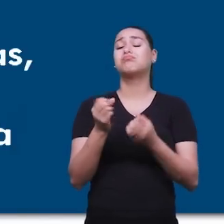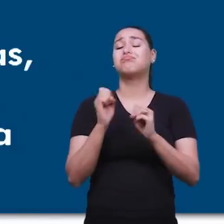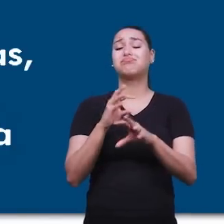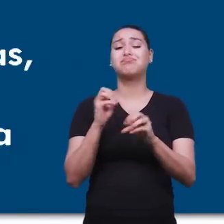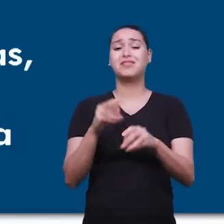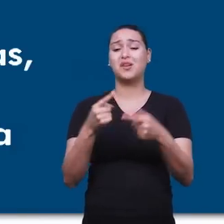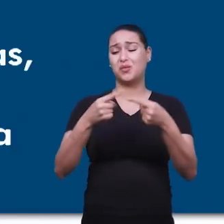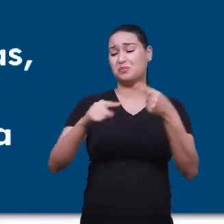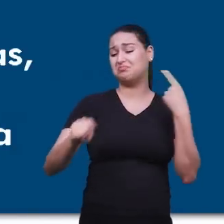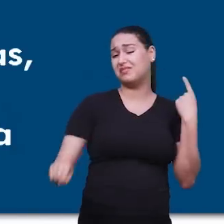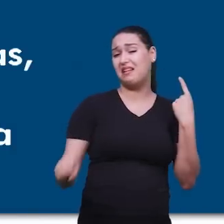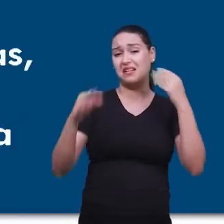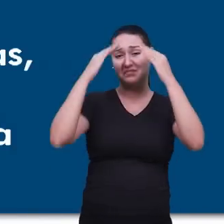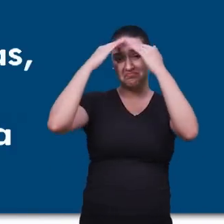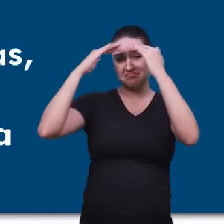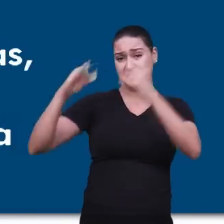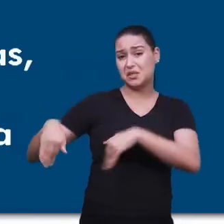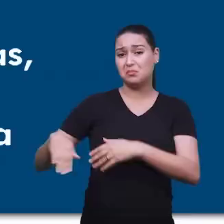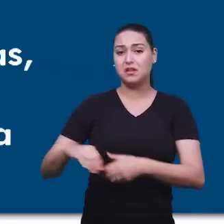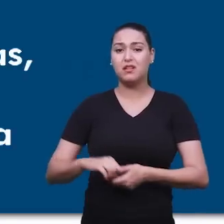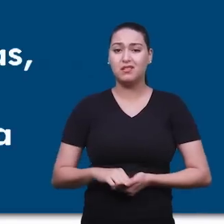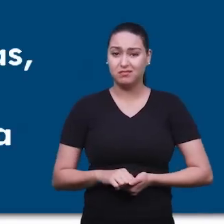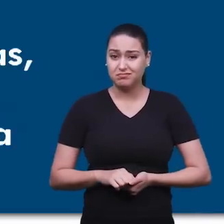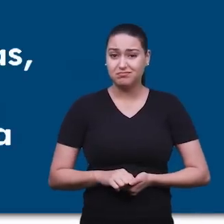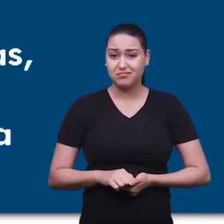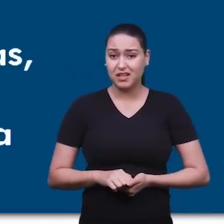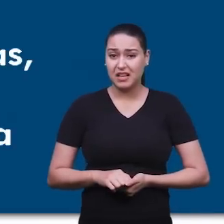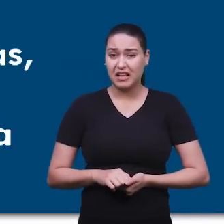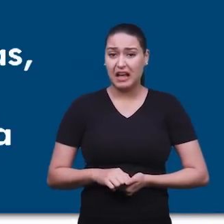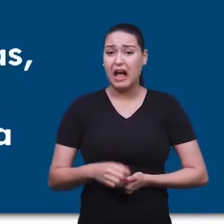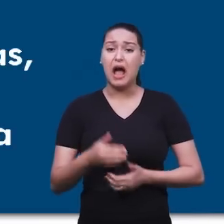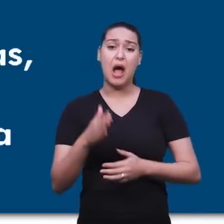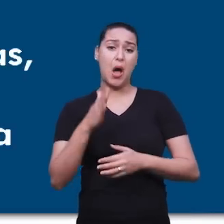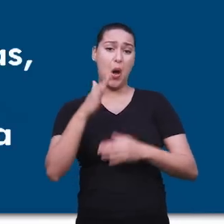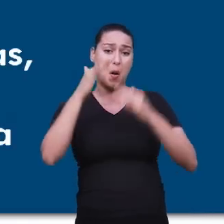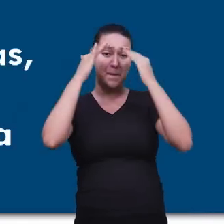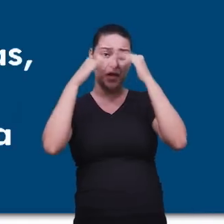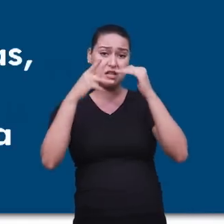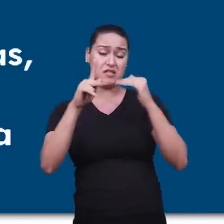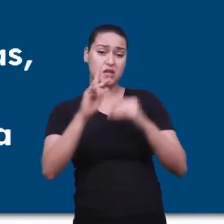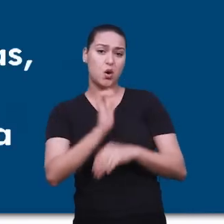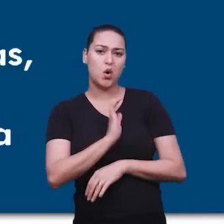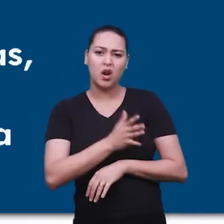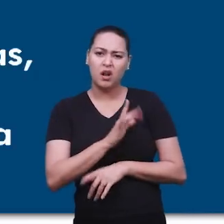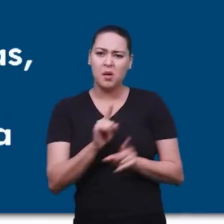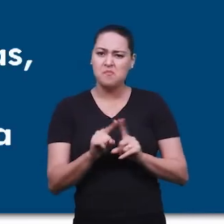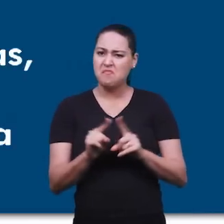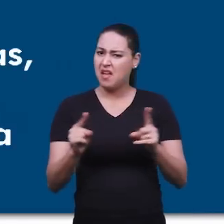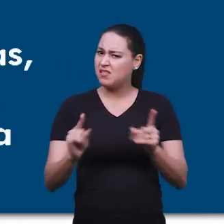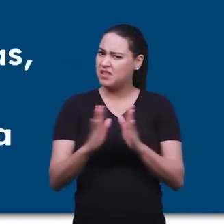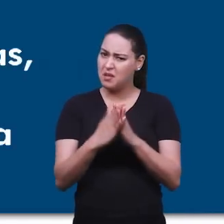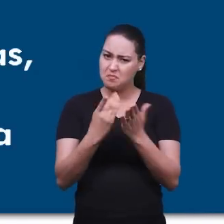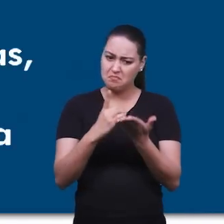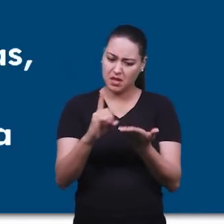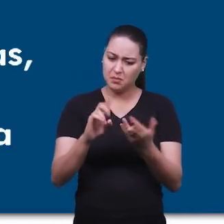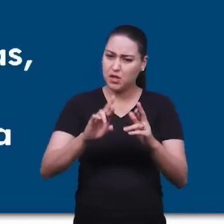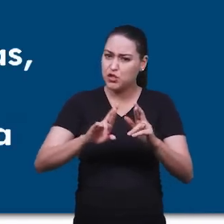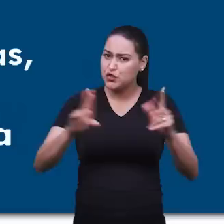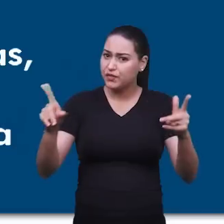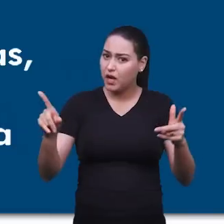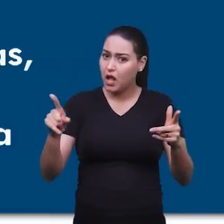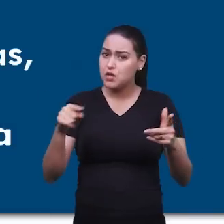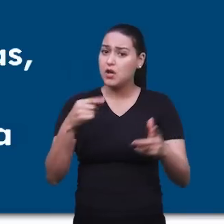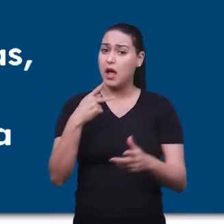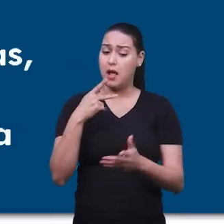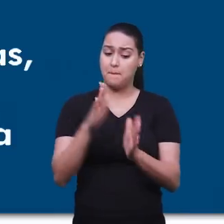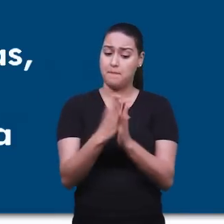filhos? O contrário da obediência. Uma das coisas é, siga o seu coração. Mas a Bíblia não registra